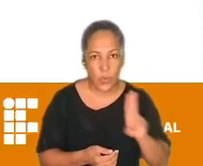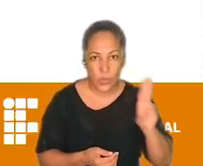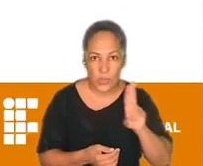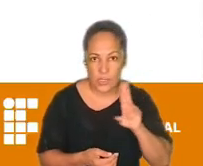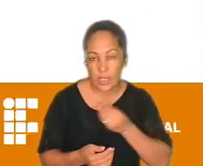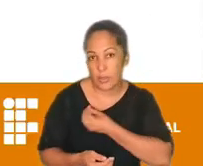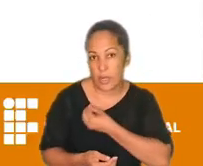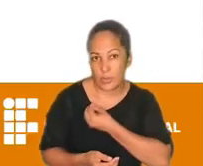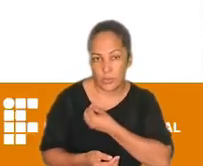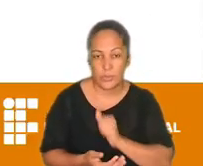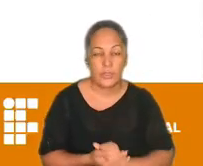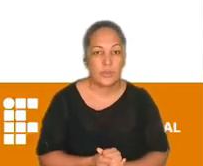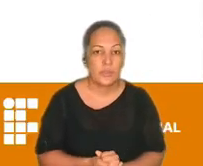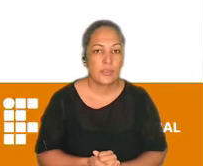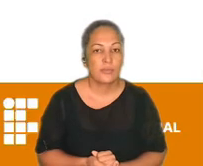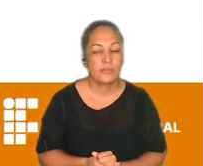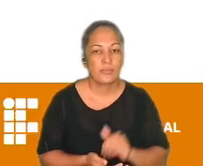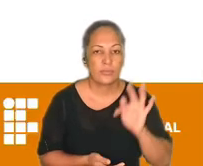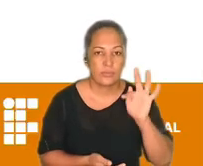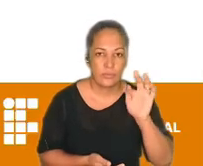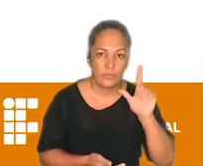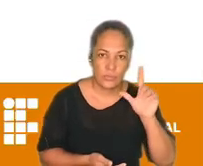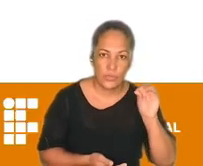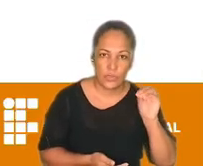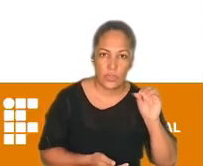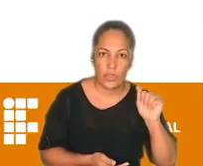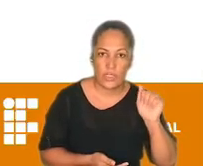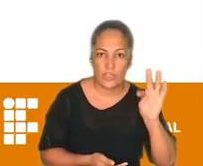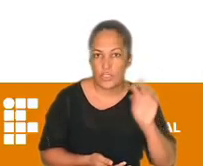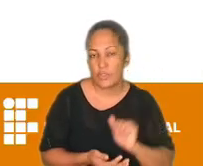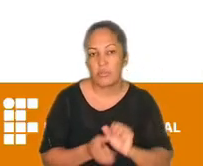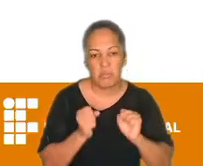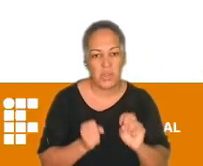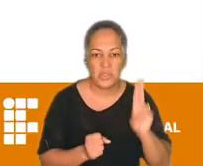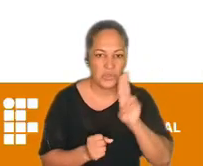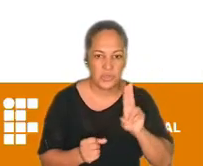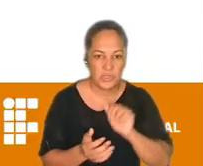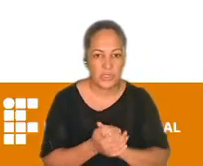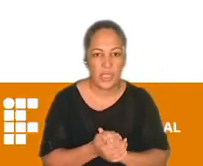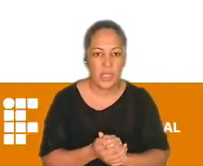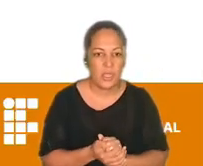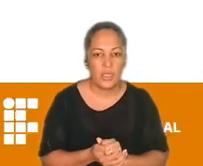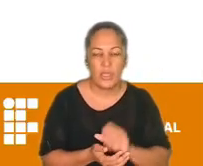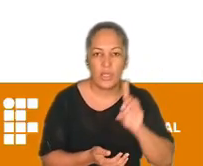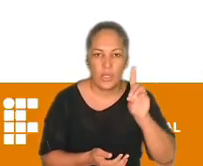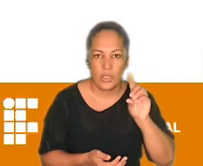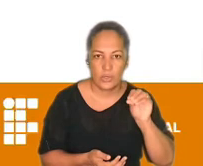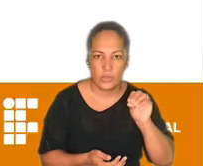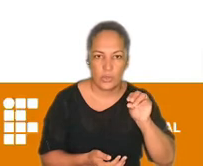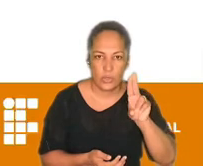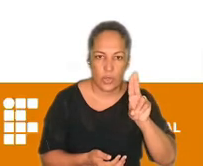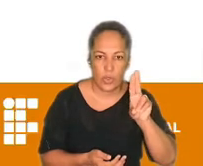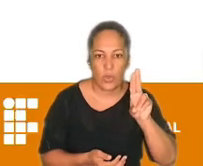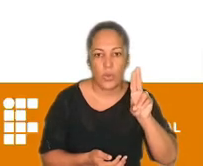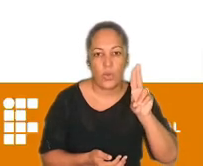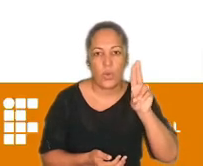tá? Float ou double, você pode usar qualquer um dos dois. Eu, nos meus códigos, que a maioria dos códigos, quando eu for disponibilizar códigos meus para